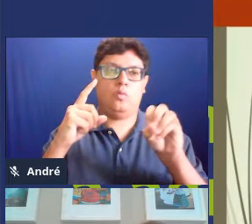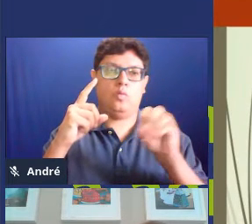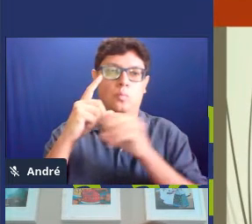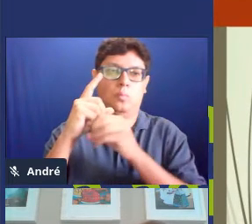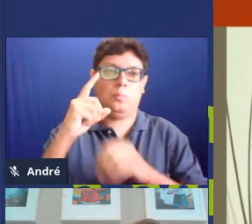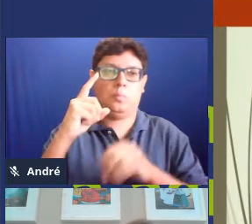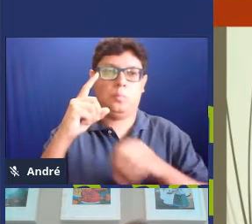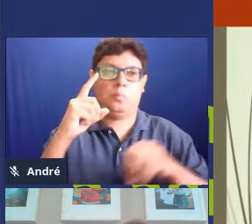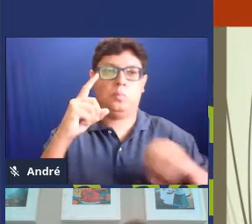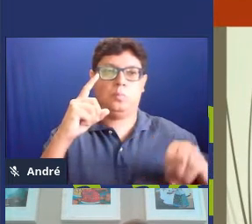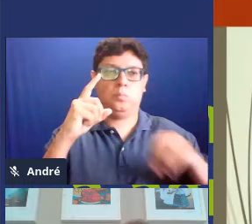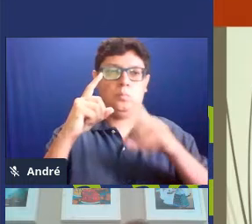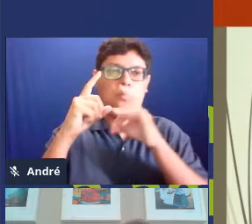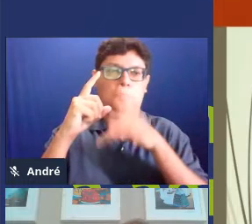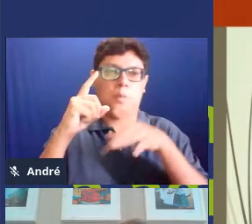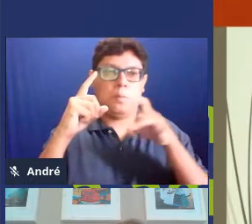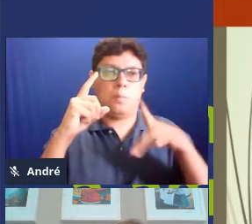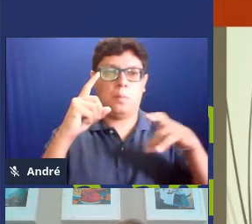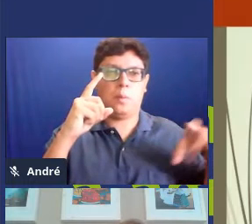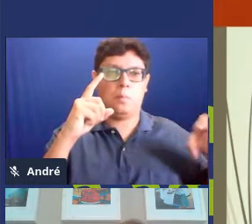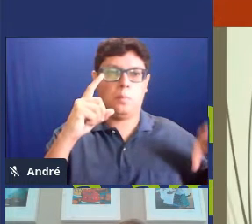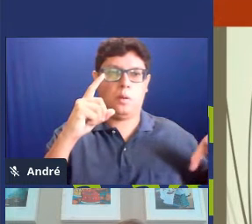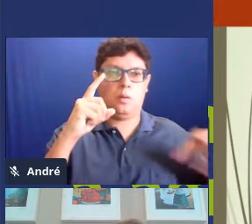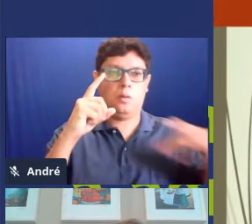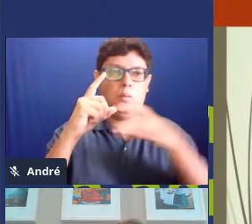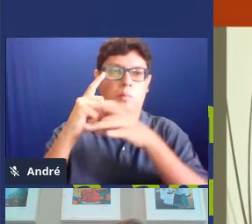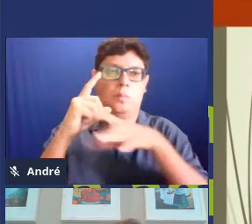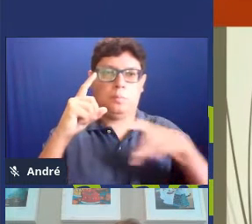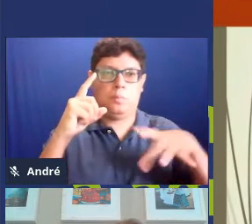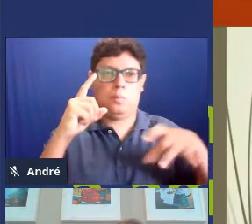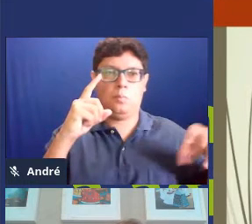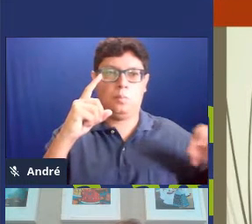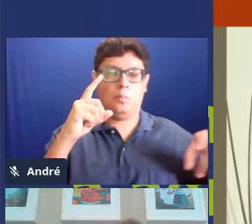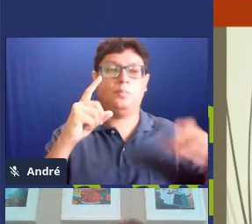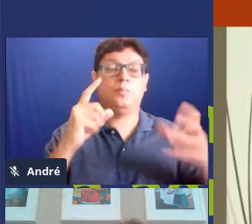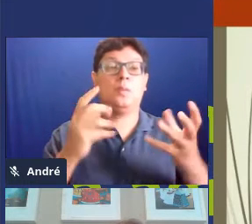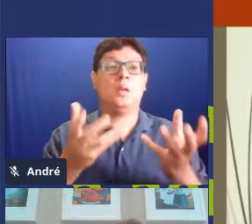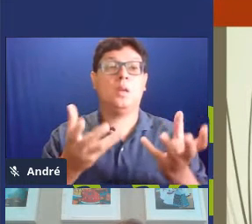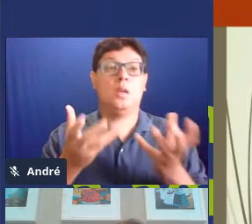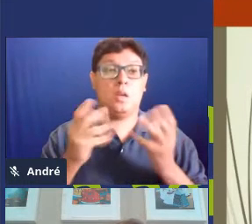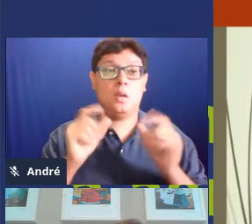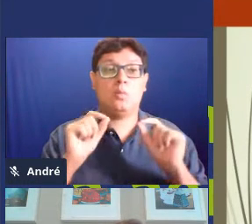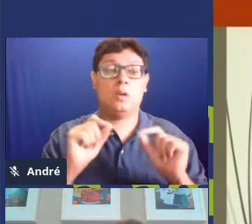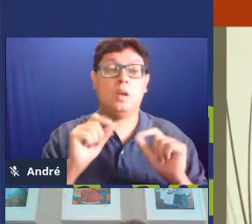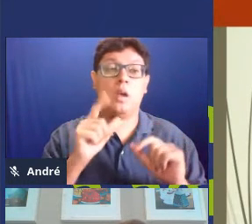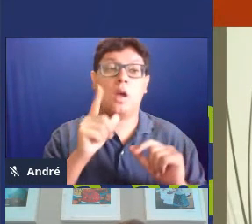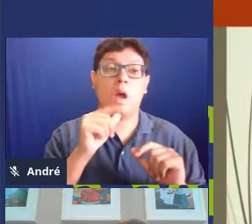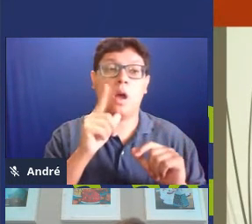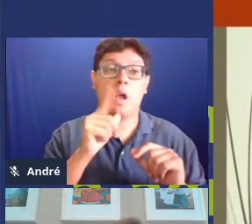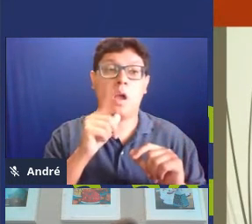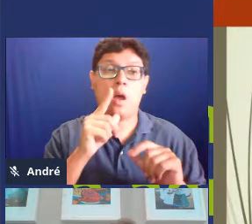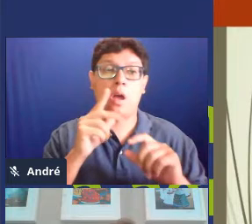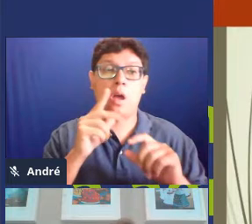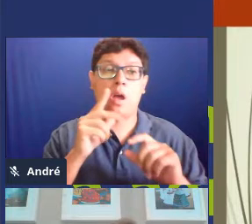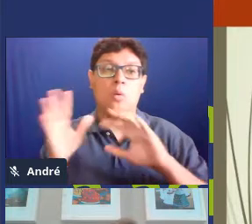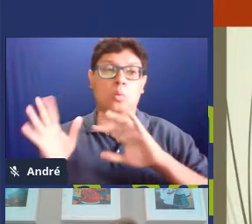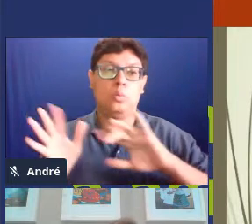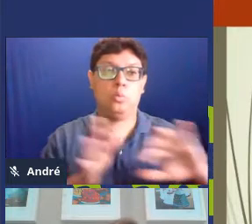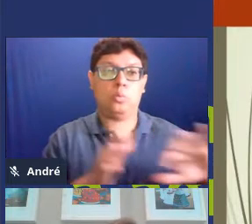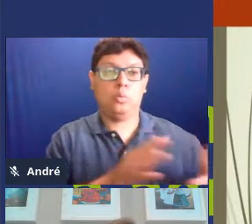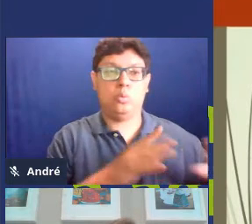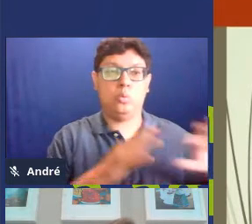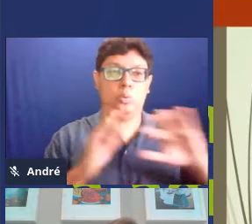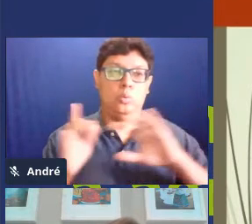tenha correnteza, para que as larvas cheguem numa região estuarina que misture água doce e salgada, tem uma